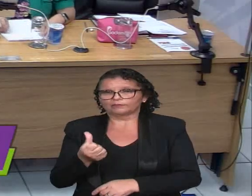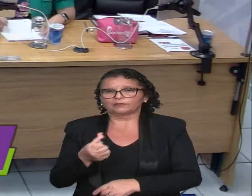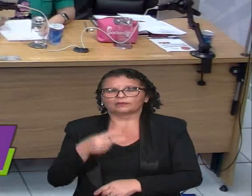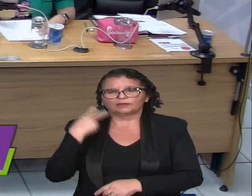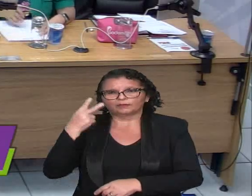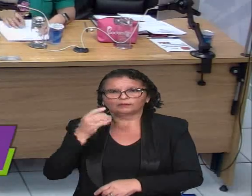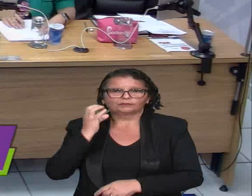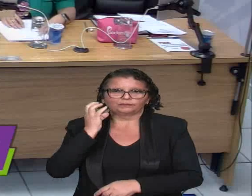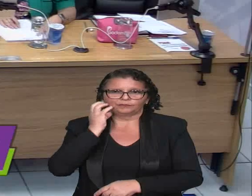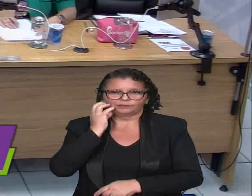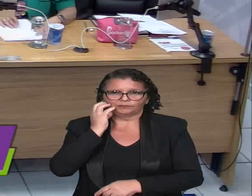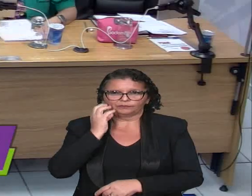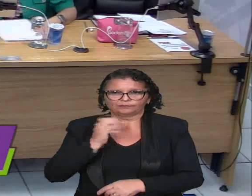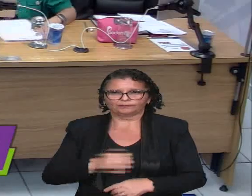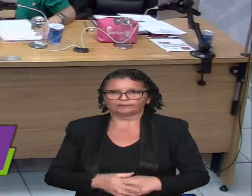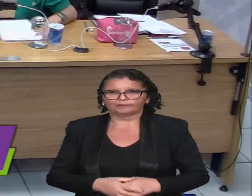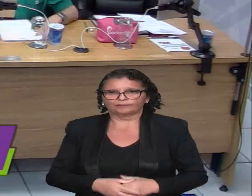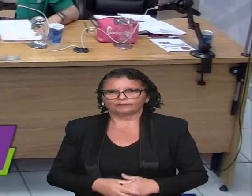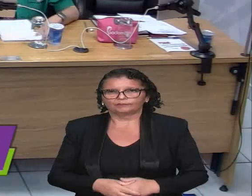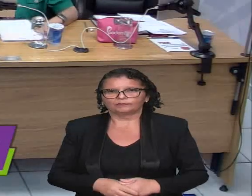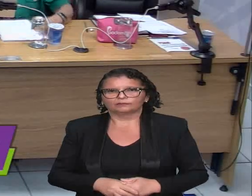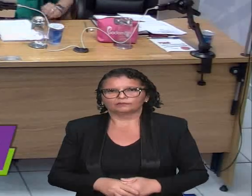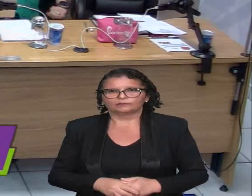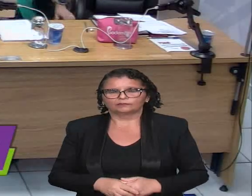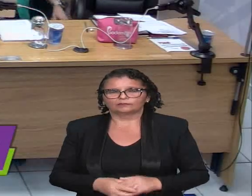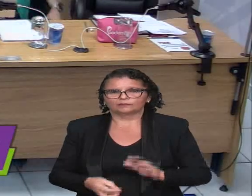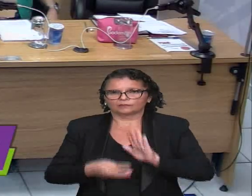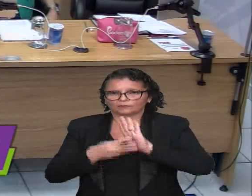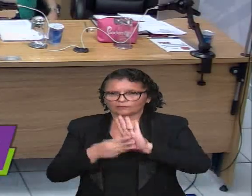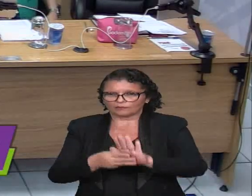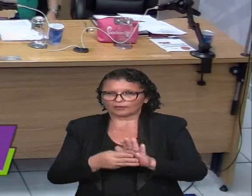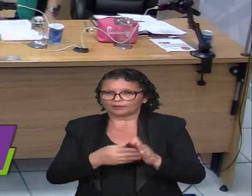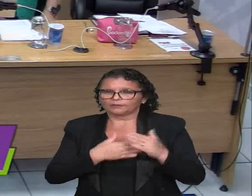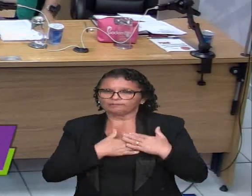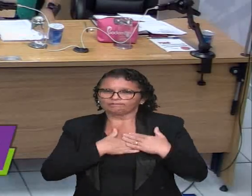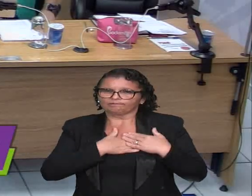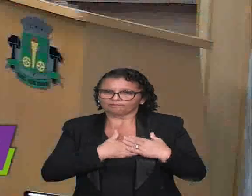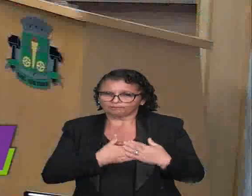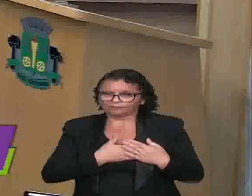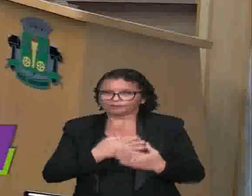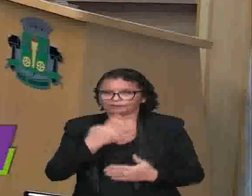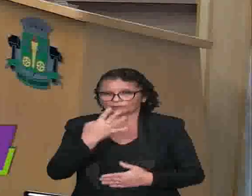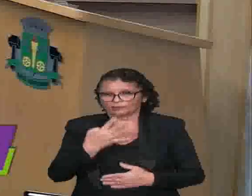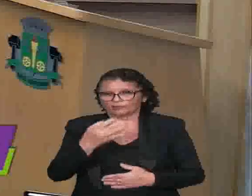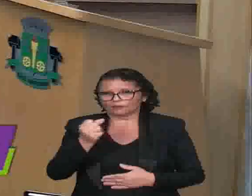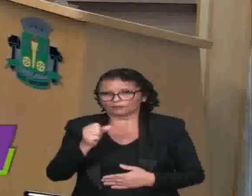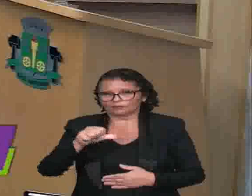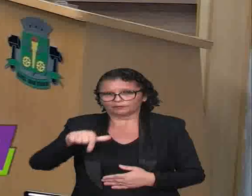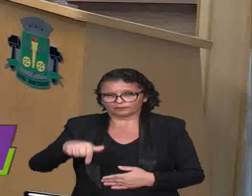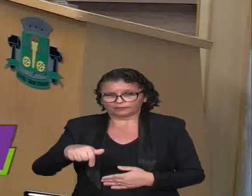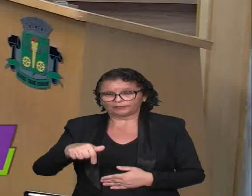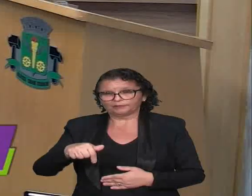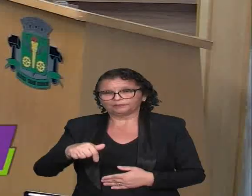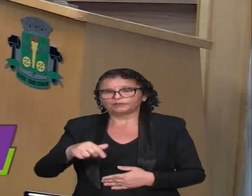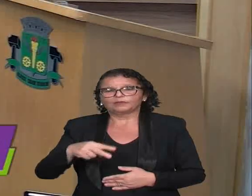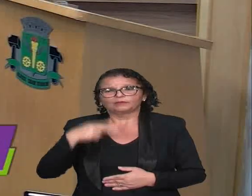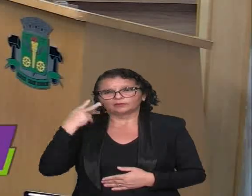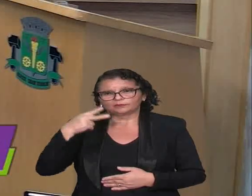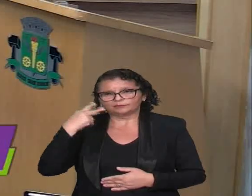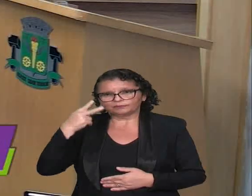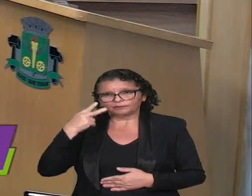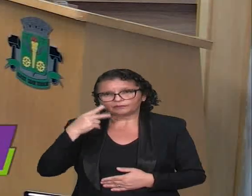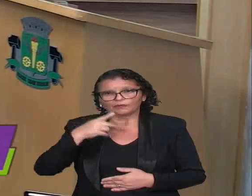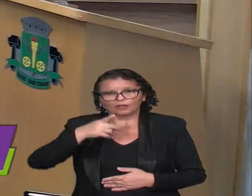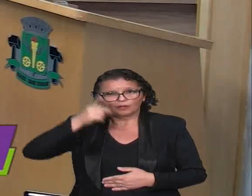da Nobre vereadora Lúcia da Saúde Moção de congratulações número 487 de 2023 do nobre Vereador